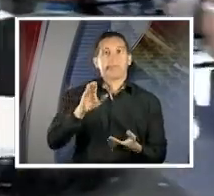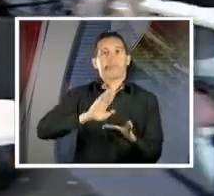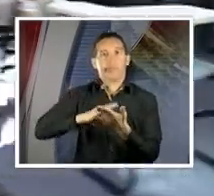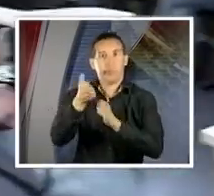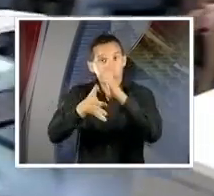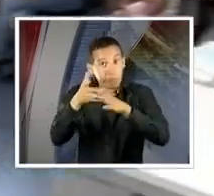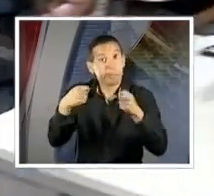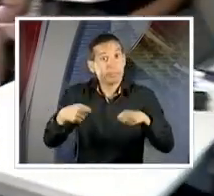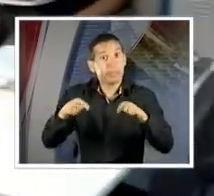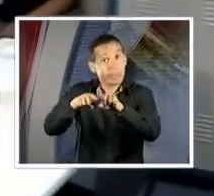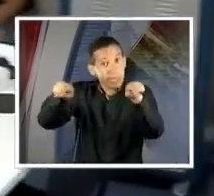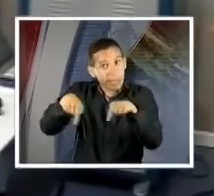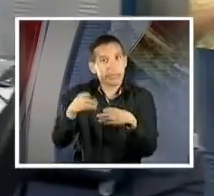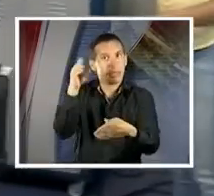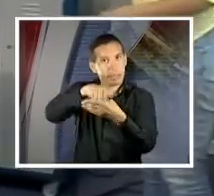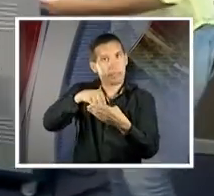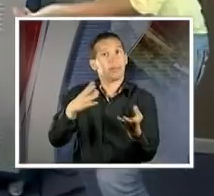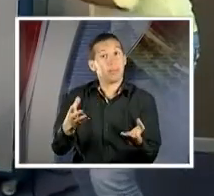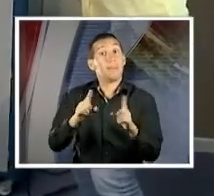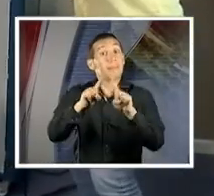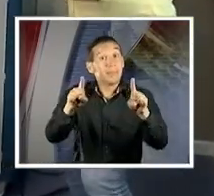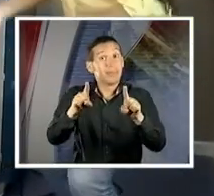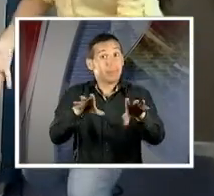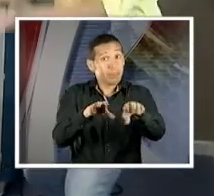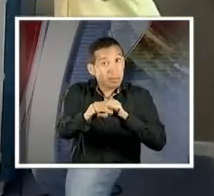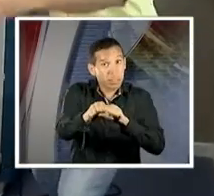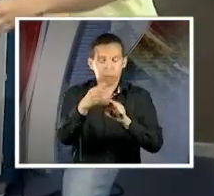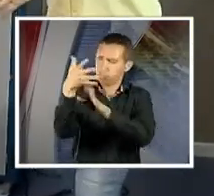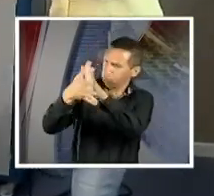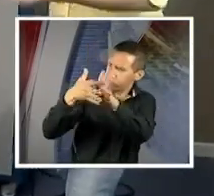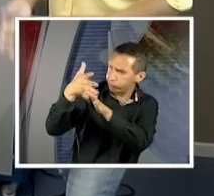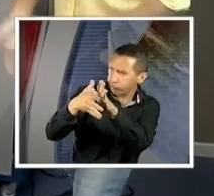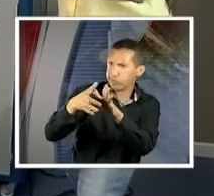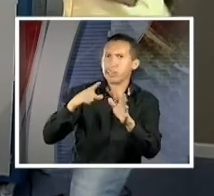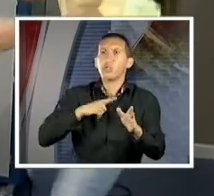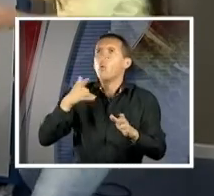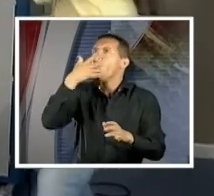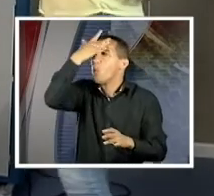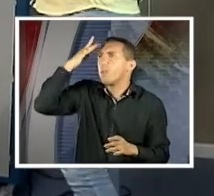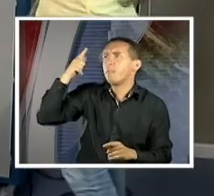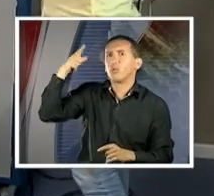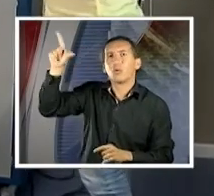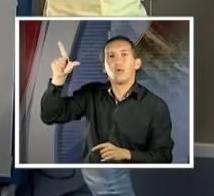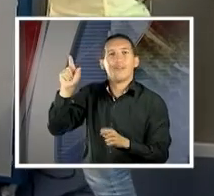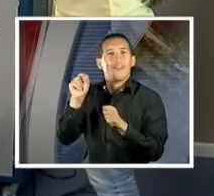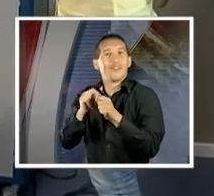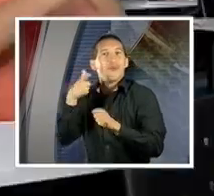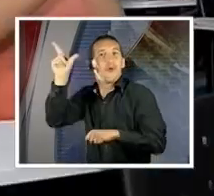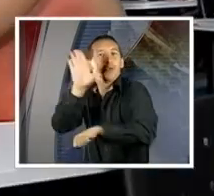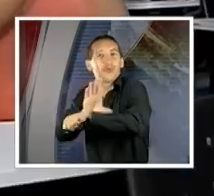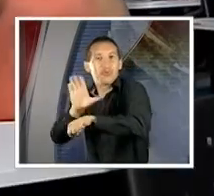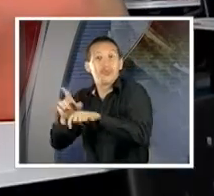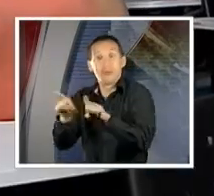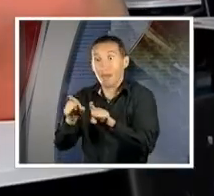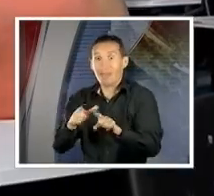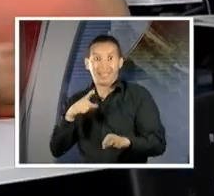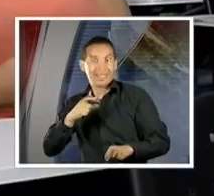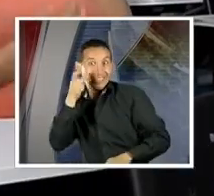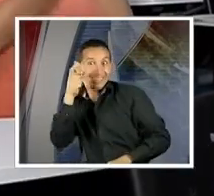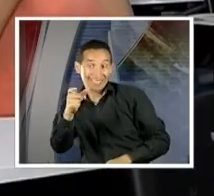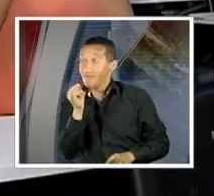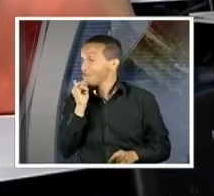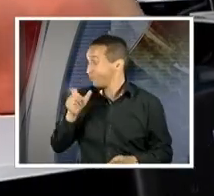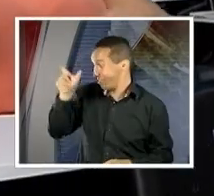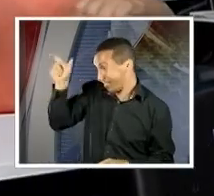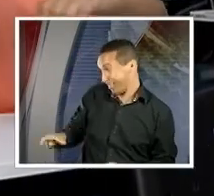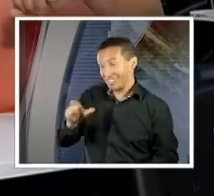sala de aula, por exemplo. Mas a formação em Libras atrai gente de diversas áreas. Cíntia é agente